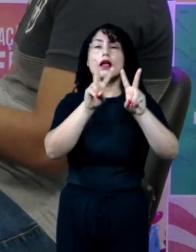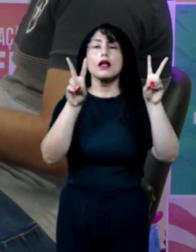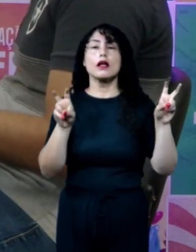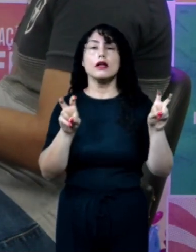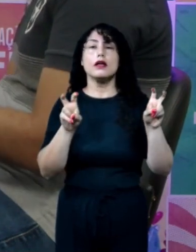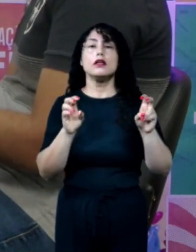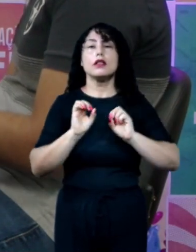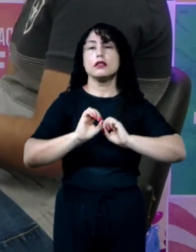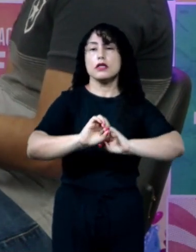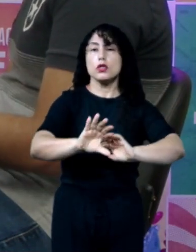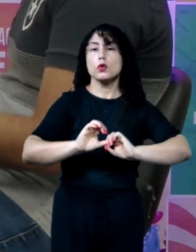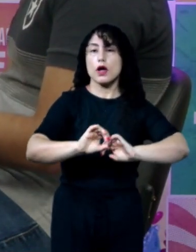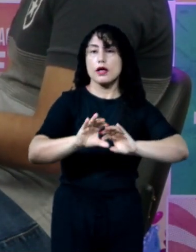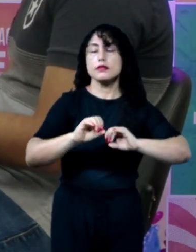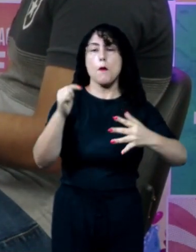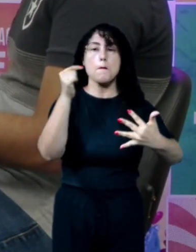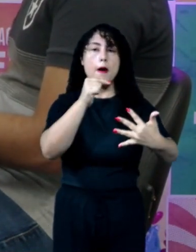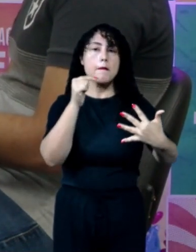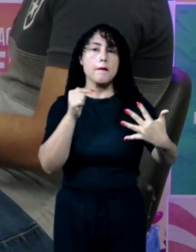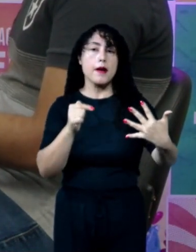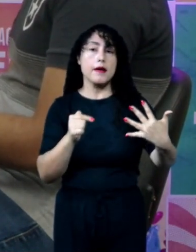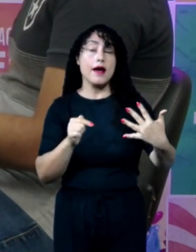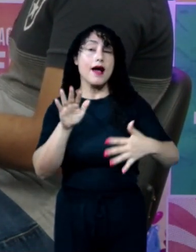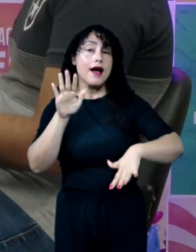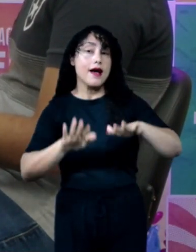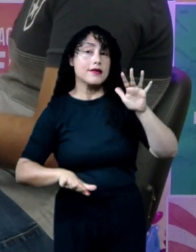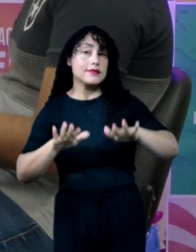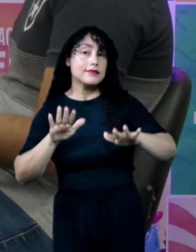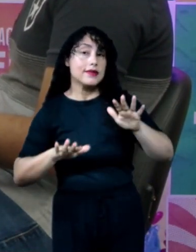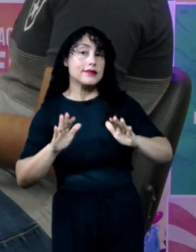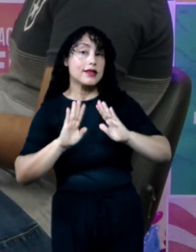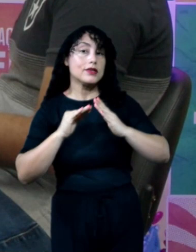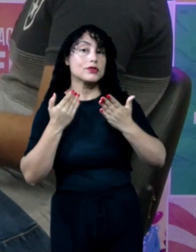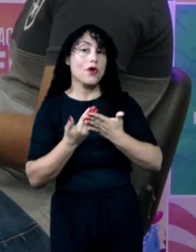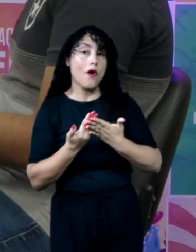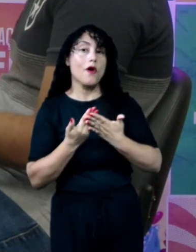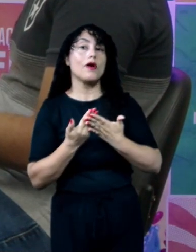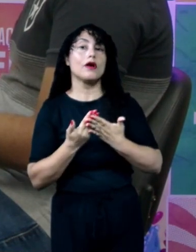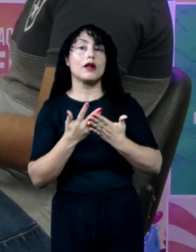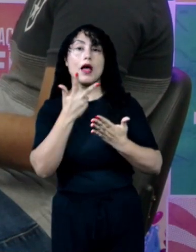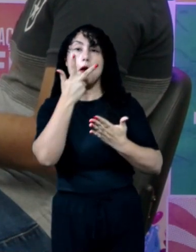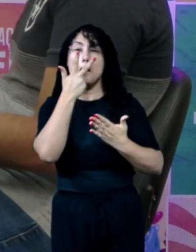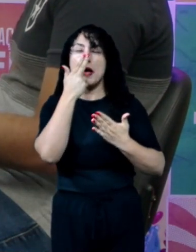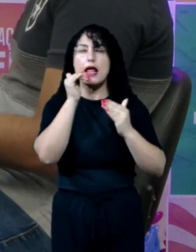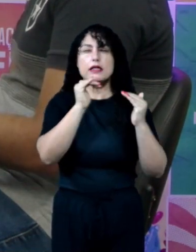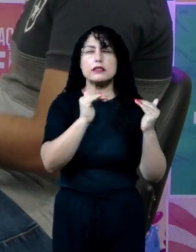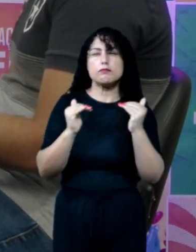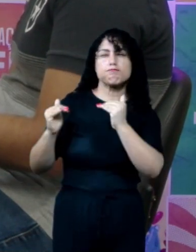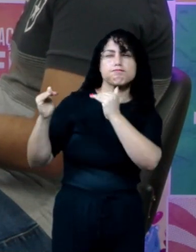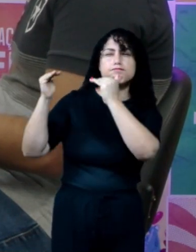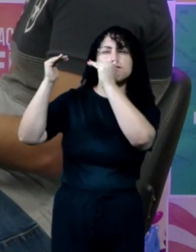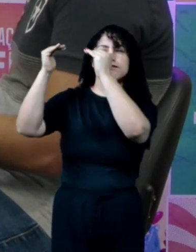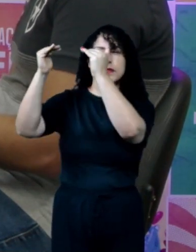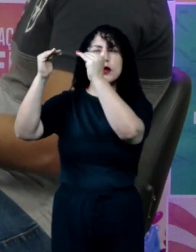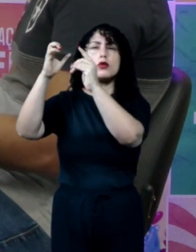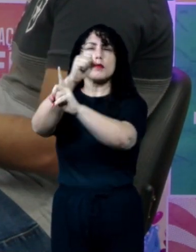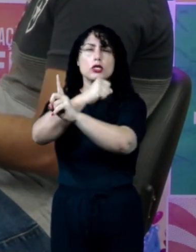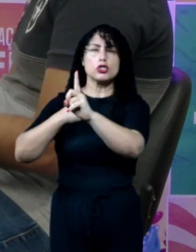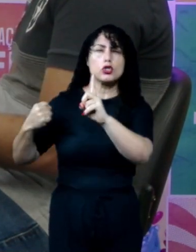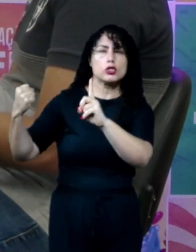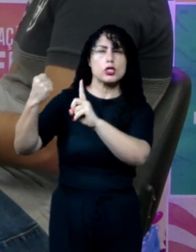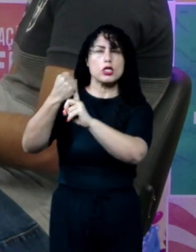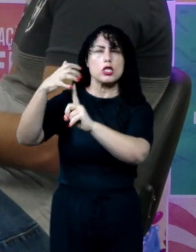dessas educações, né? Muitas vezes a escola é colocada como panaceia, né, de todo o mal da sociedade, né?